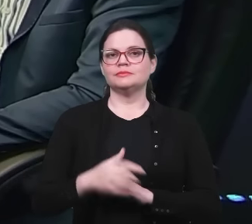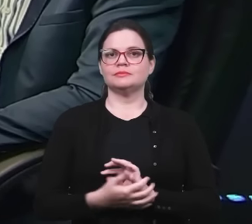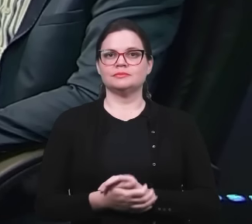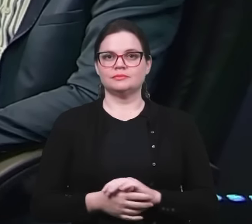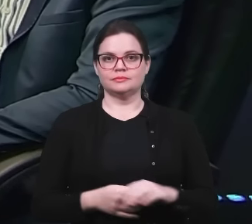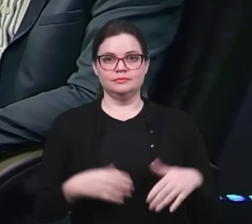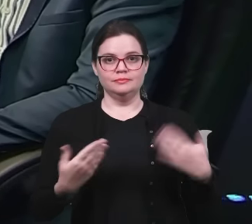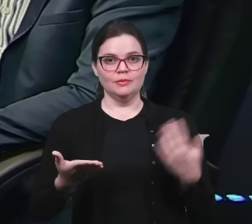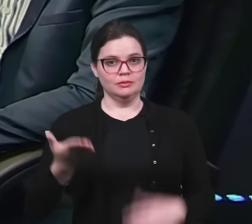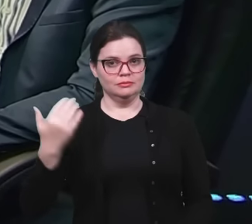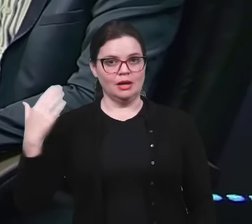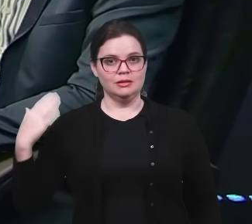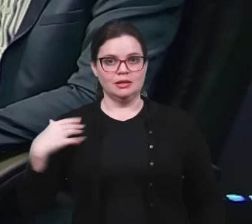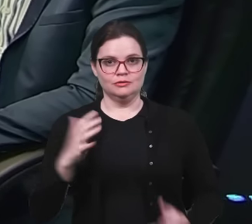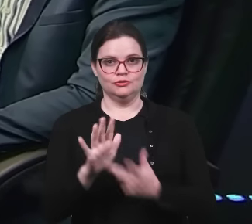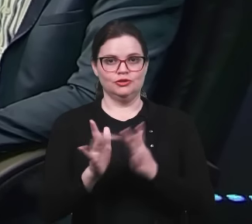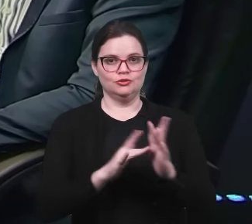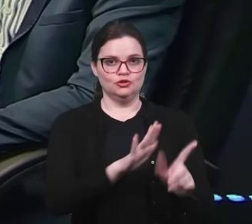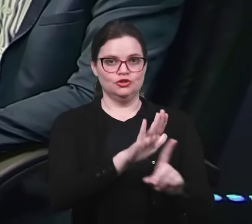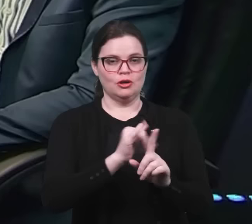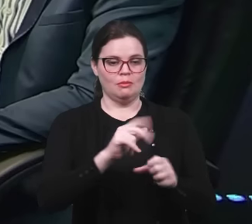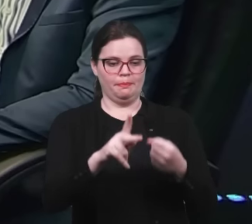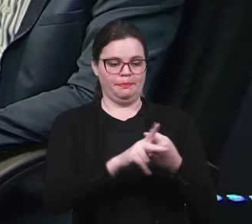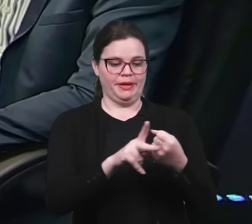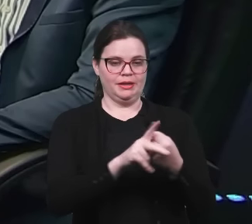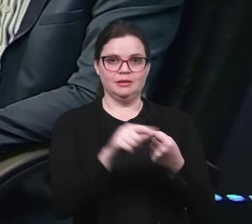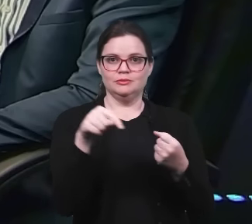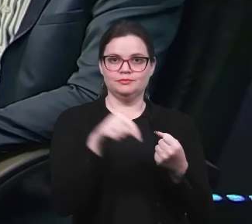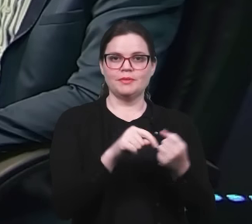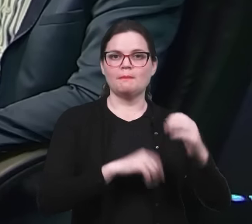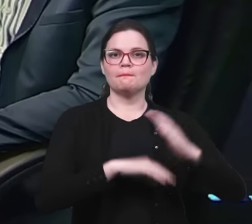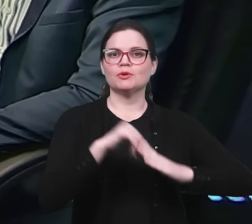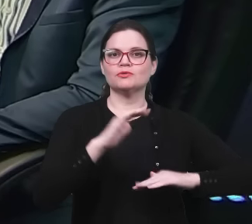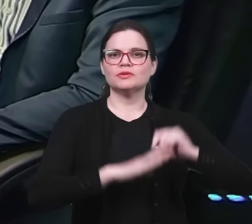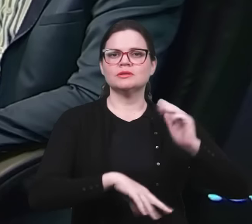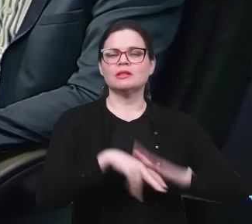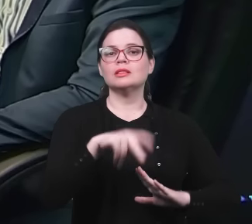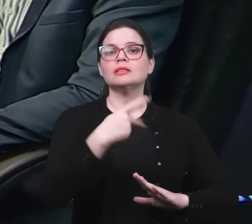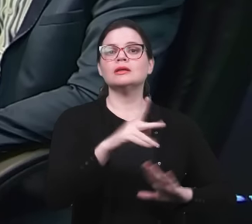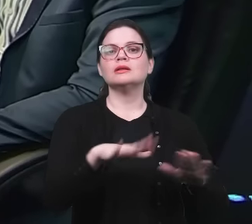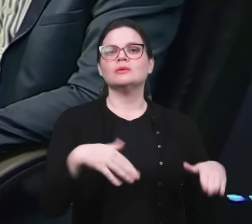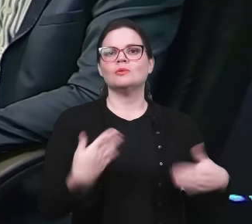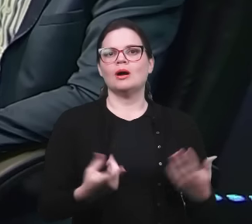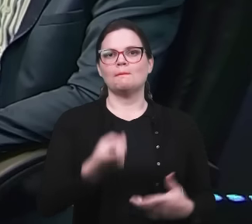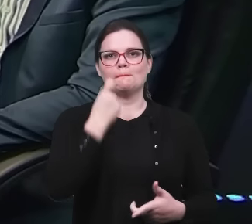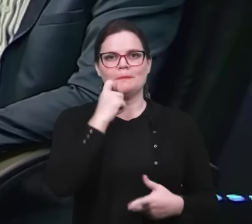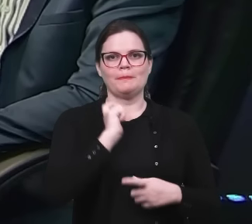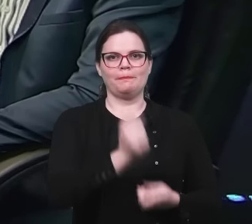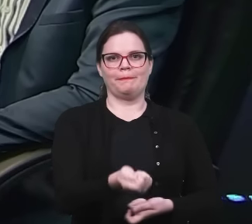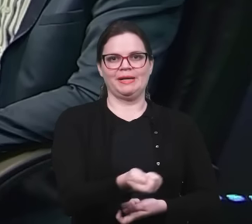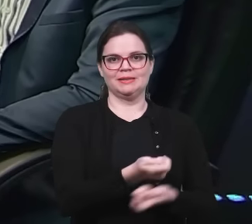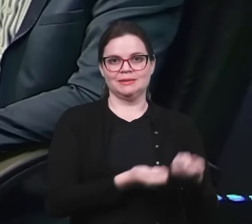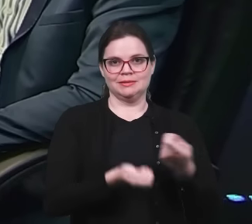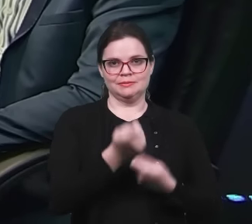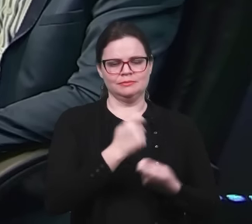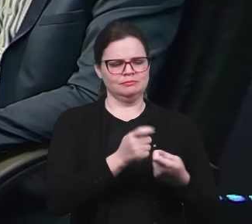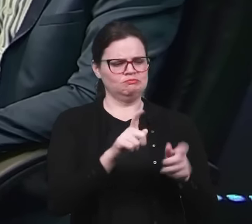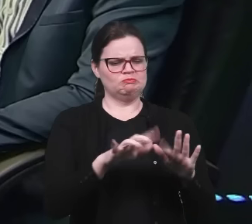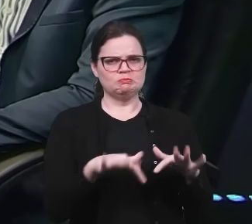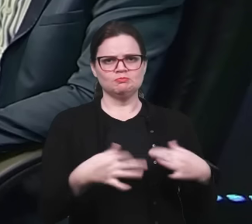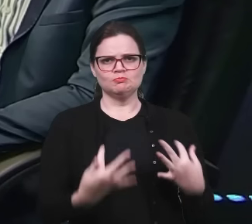Pedro foi chamado, ele era pescador de peixe, era a sua profissão. Né? Homem rude, homem